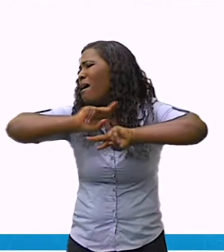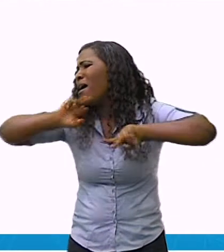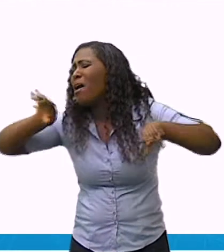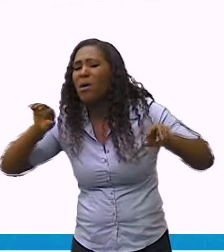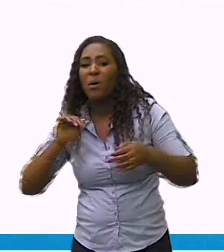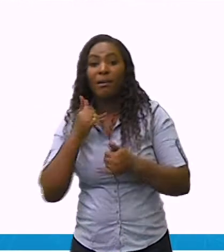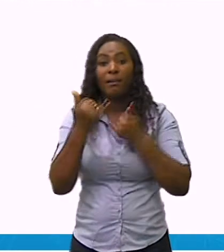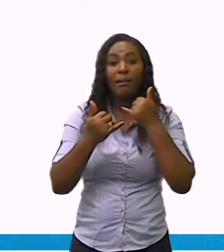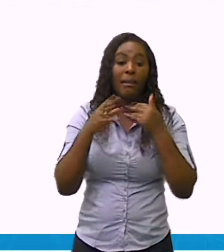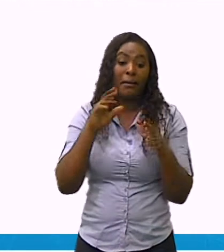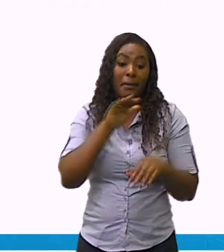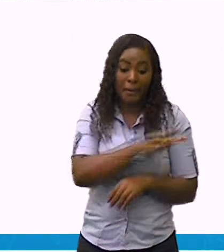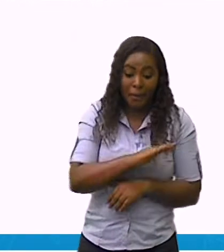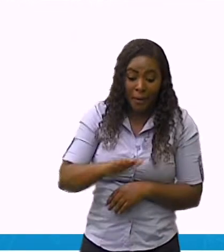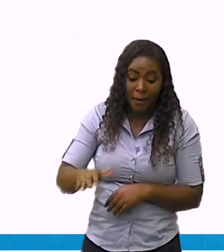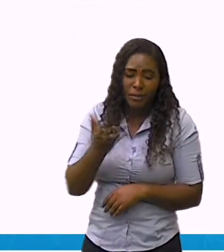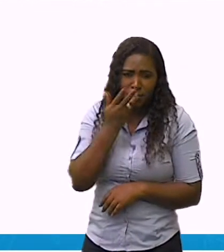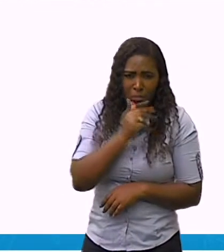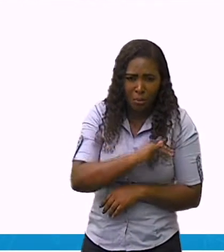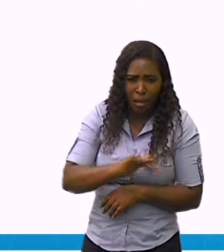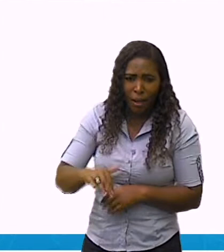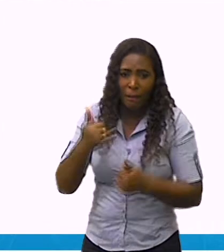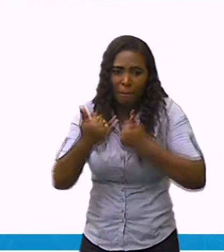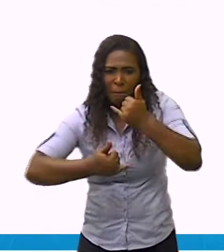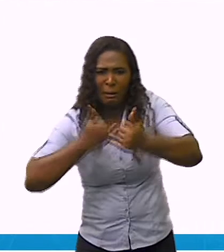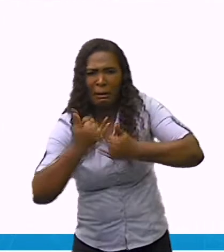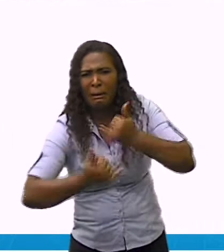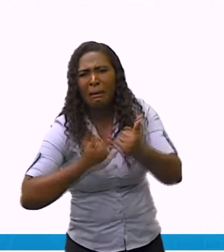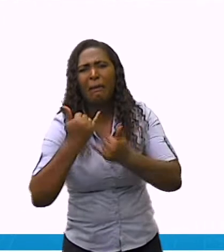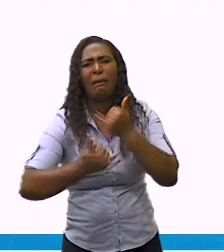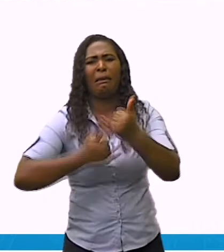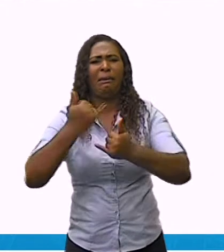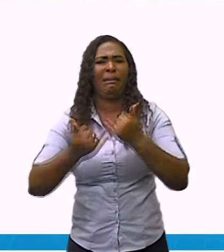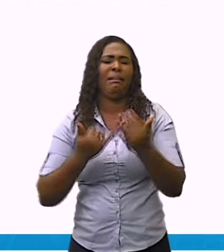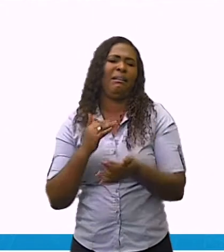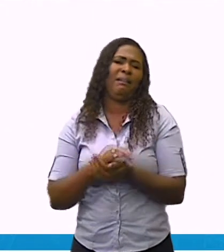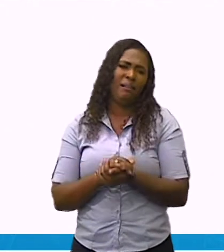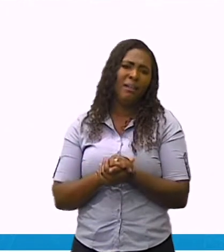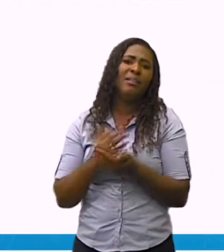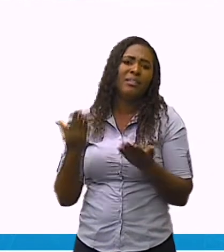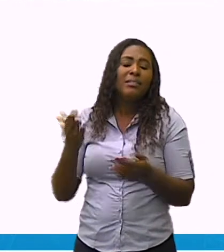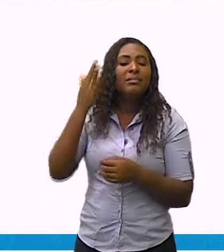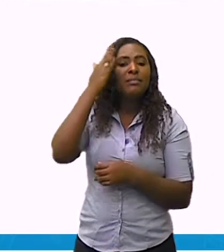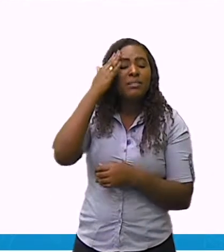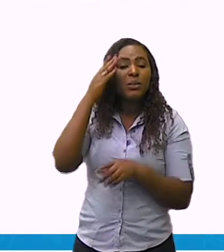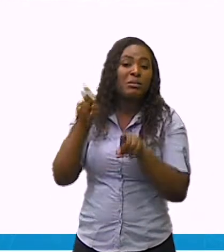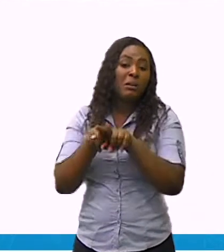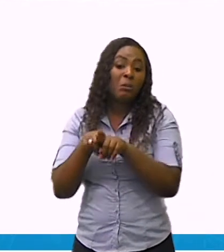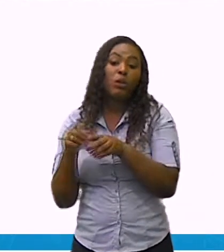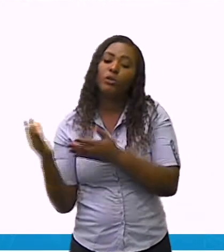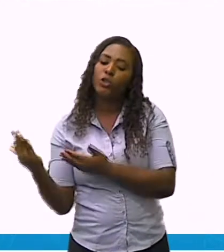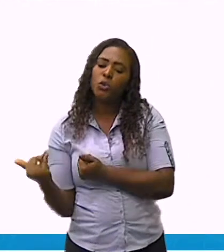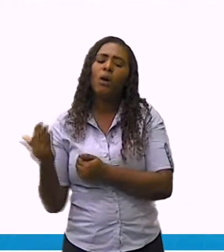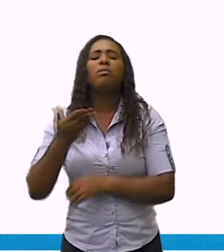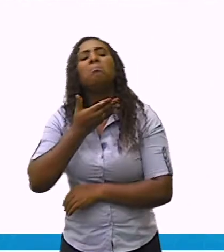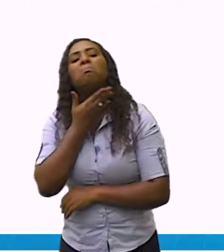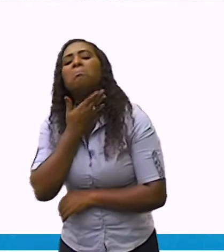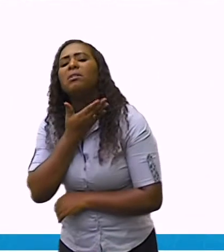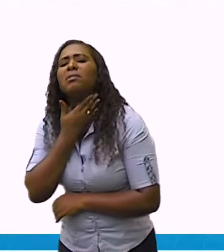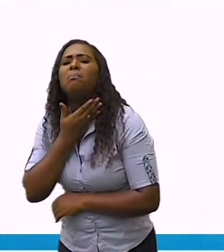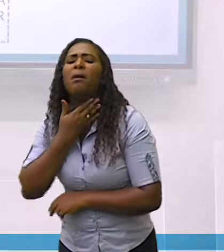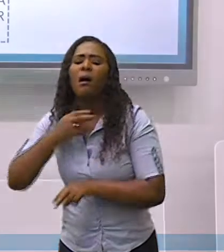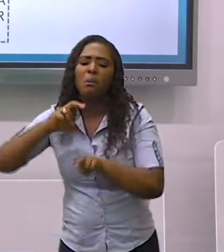pode notar nesta imagem, até mesmo para a diversão das crianças, dos jovens. Temos